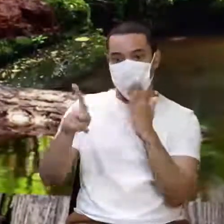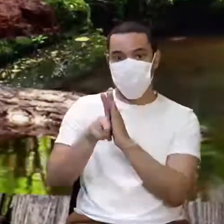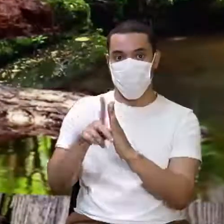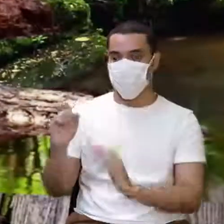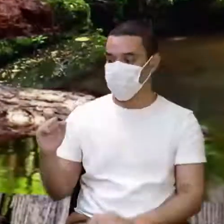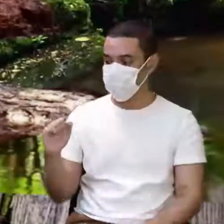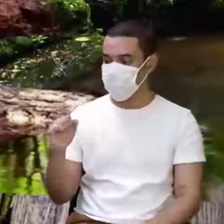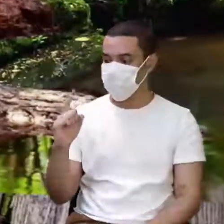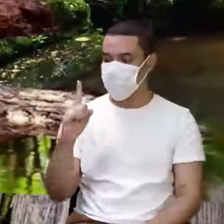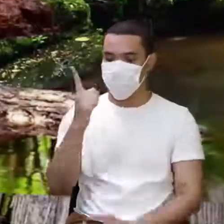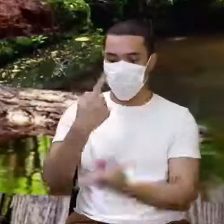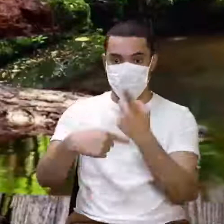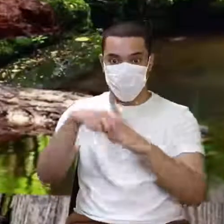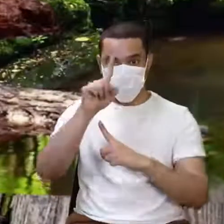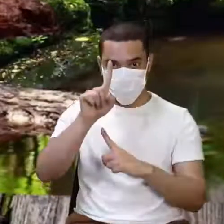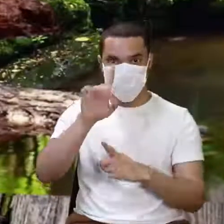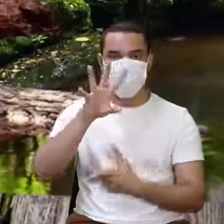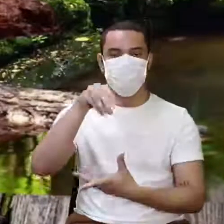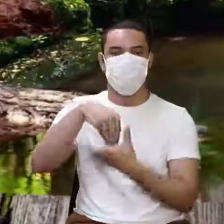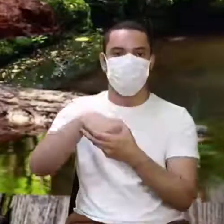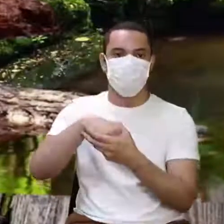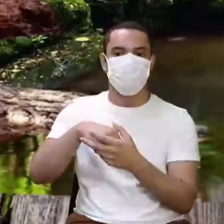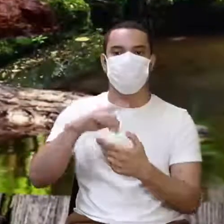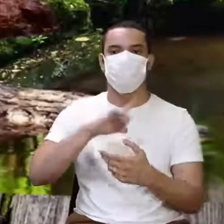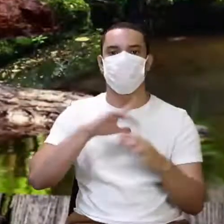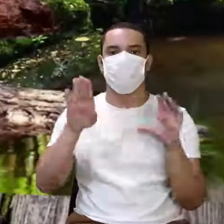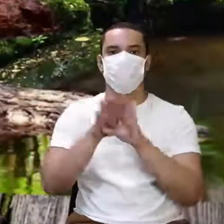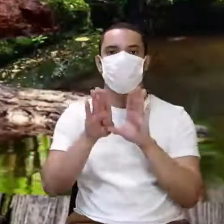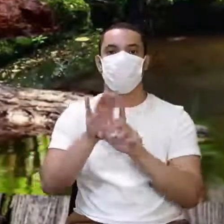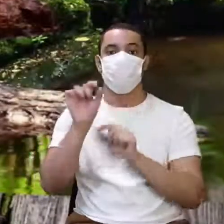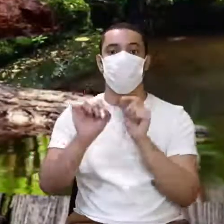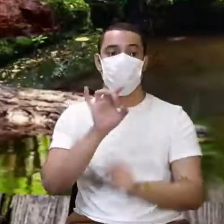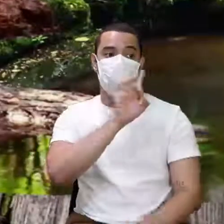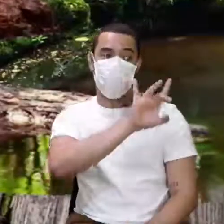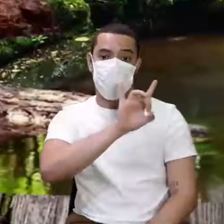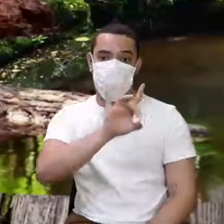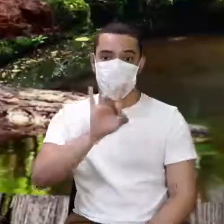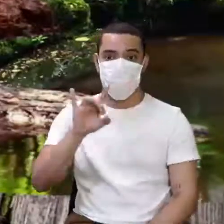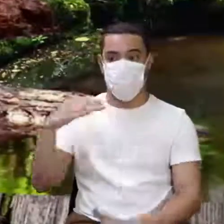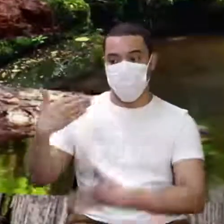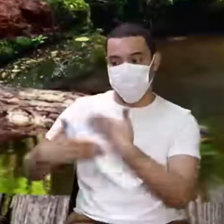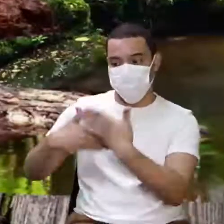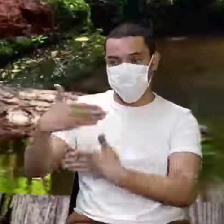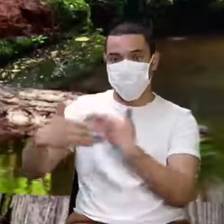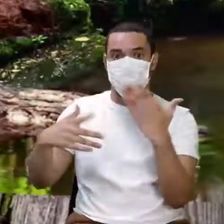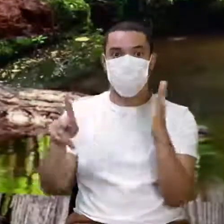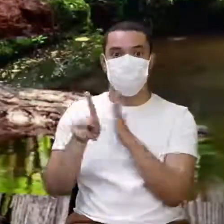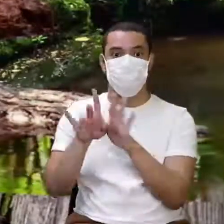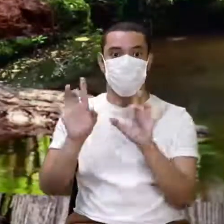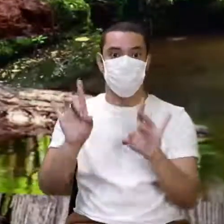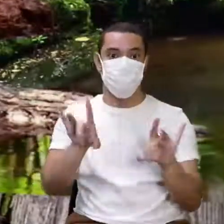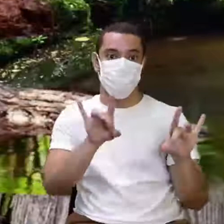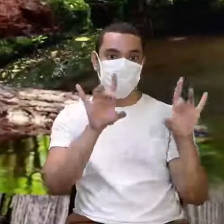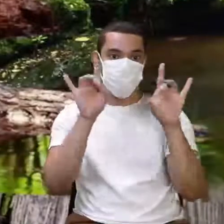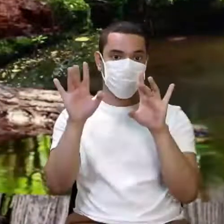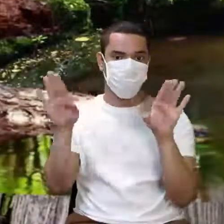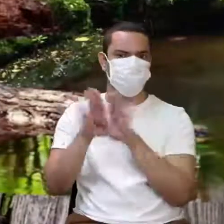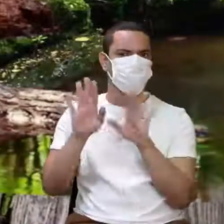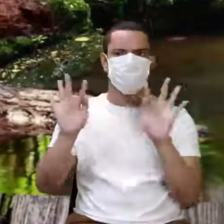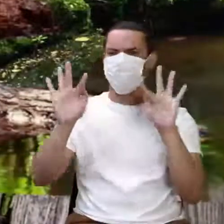evolutivos, a gente tem cada processo, cada mecanismo de especiação,